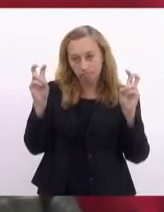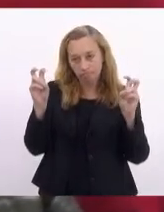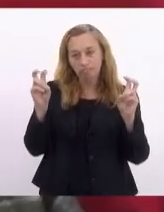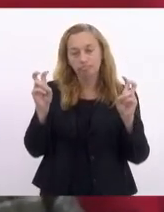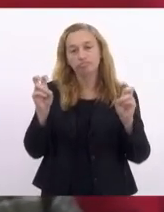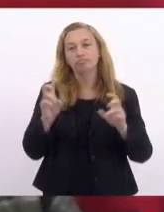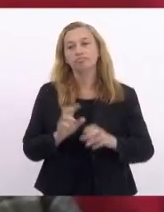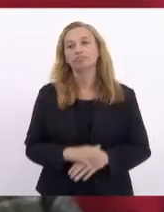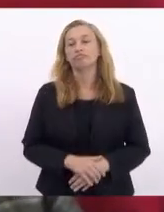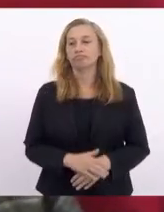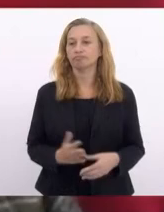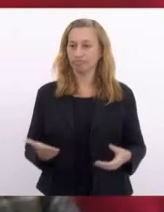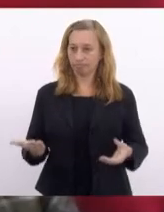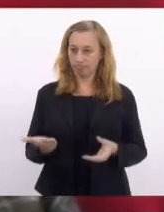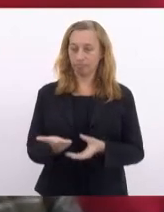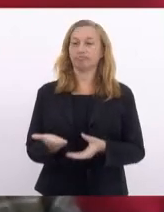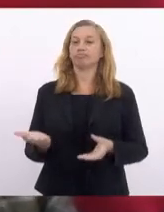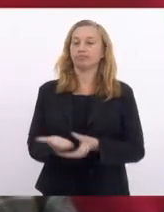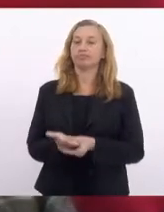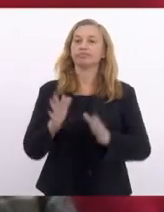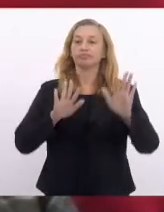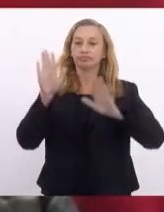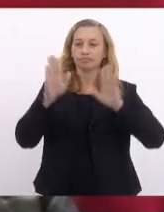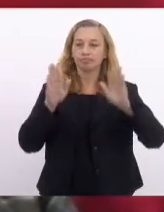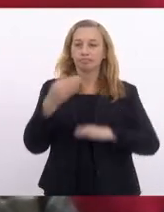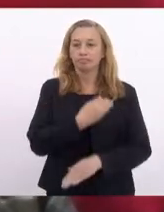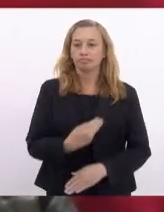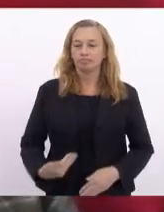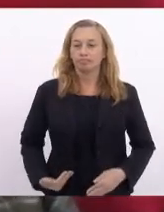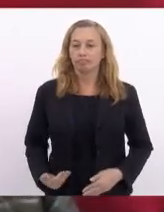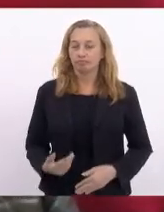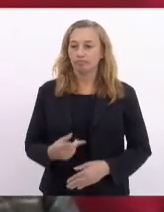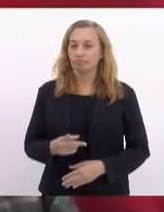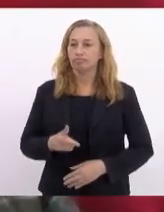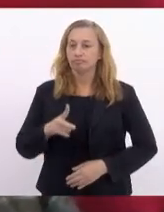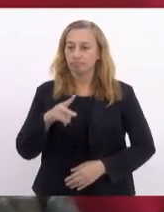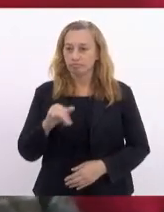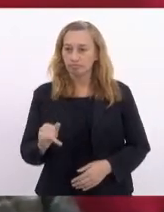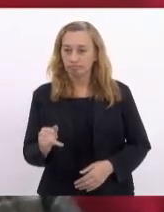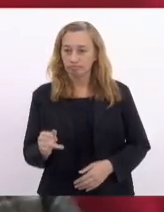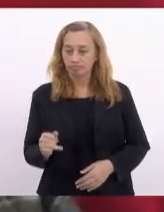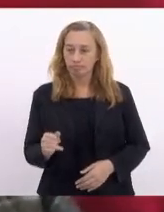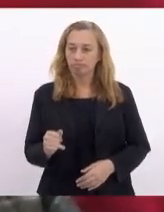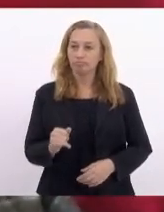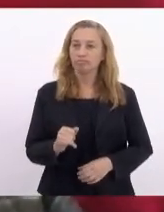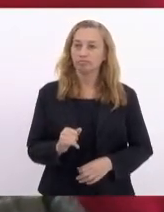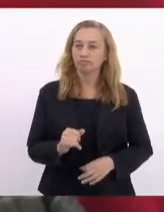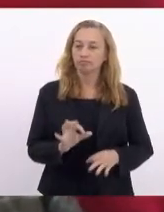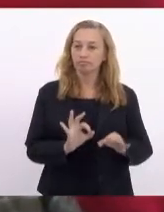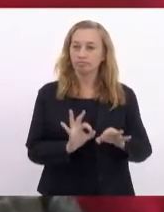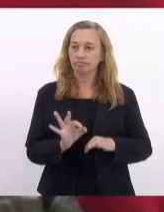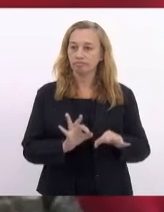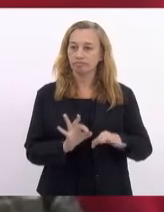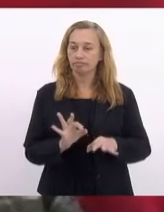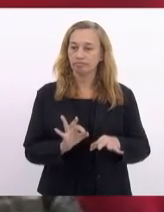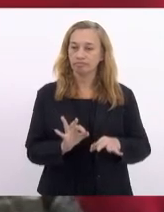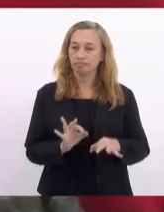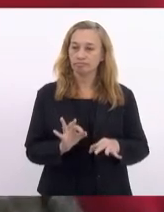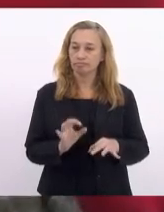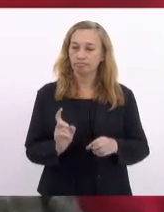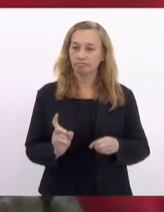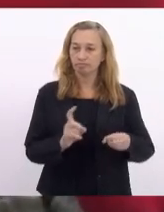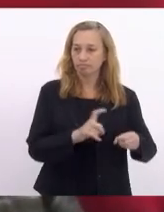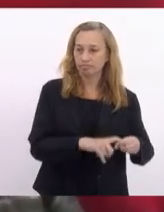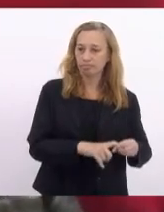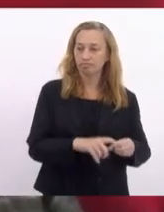desse processo licitatório que o governo do estado vai estabelecer, para estabelecer aí o consórcio